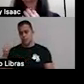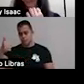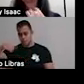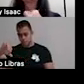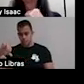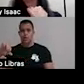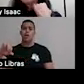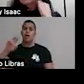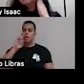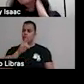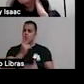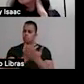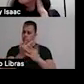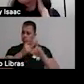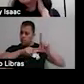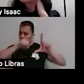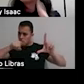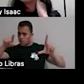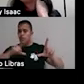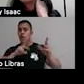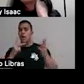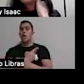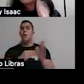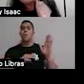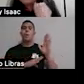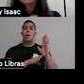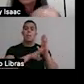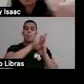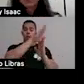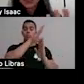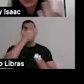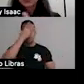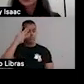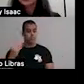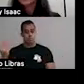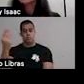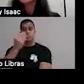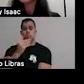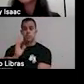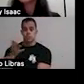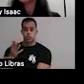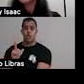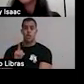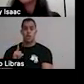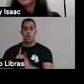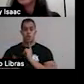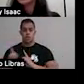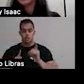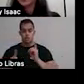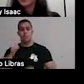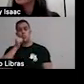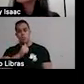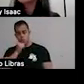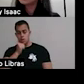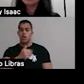gente percebe que houve, né, um aumento, né, do número de casos, né, de depressão, tanto em mulheres